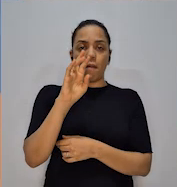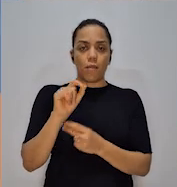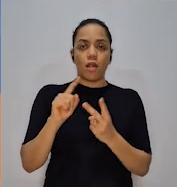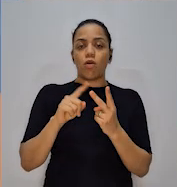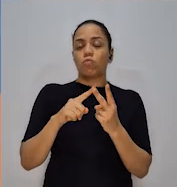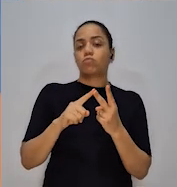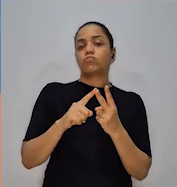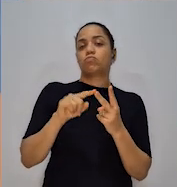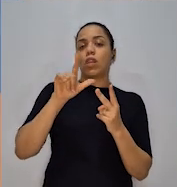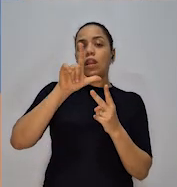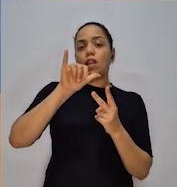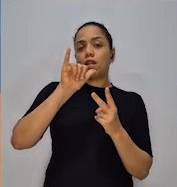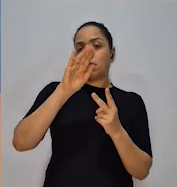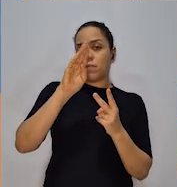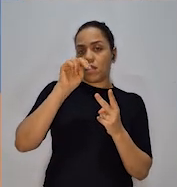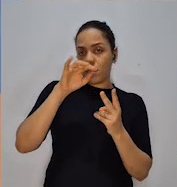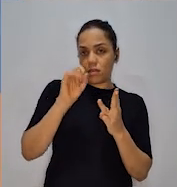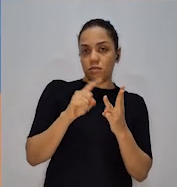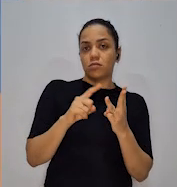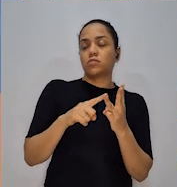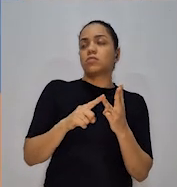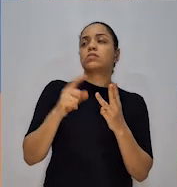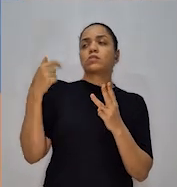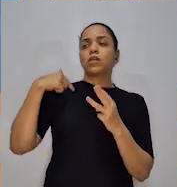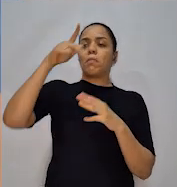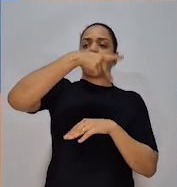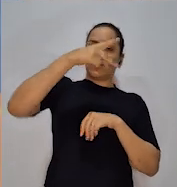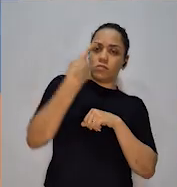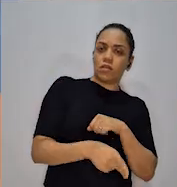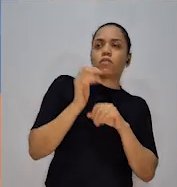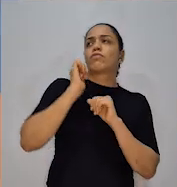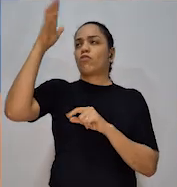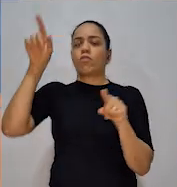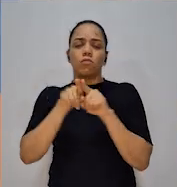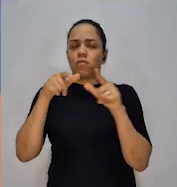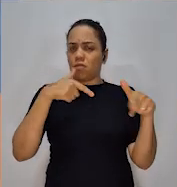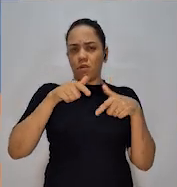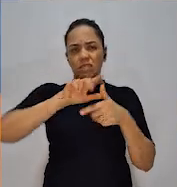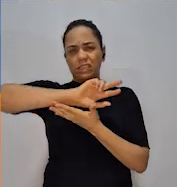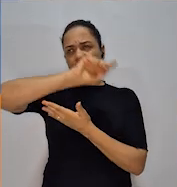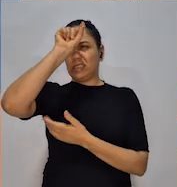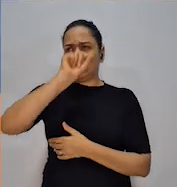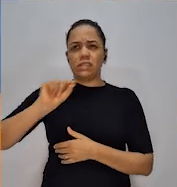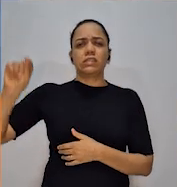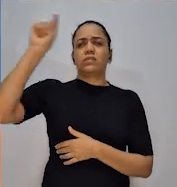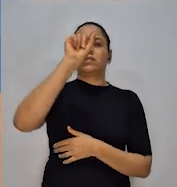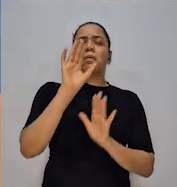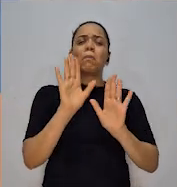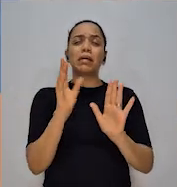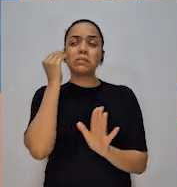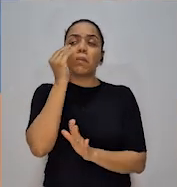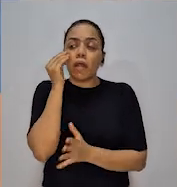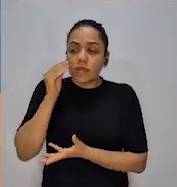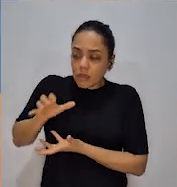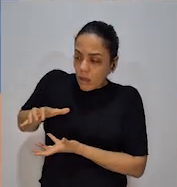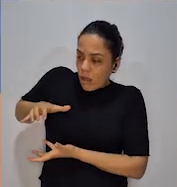Business School. Estudei dentro e fora do país, mas eu sempre digo que não é necessariamente né, toda essa minha experiência me